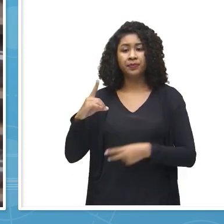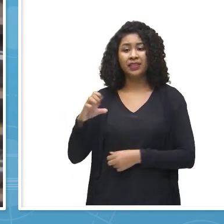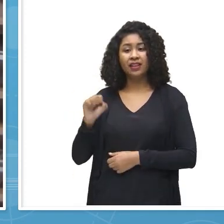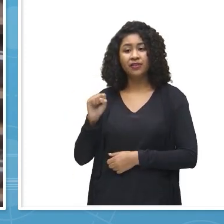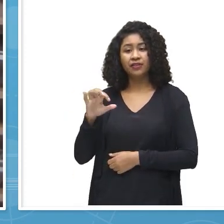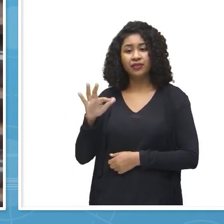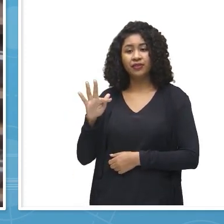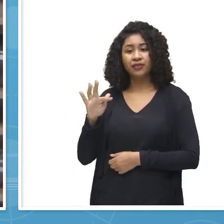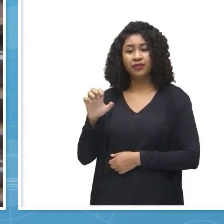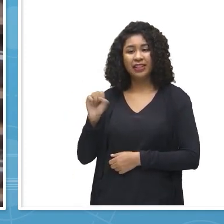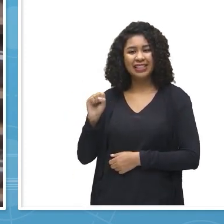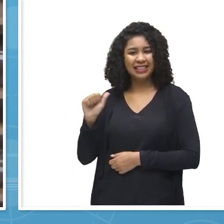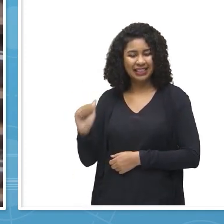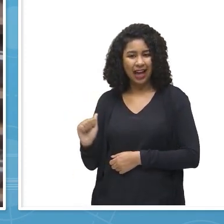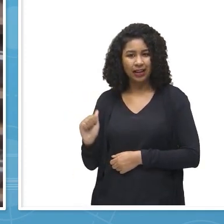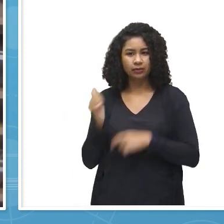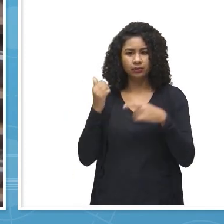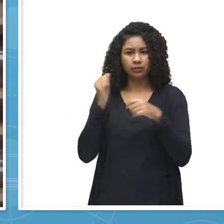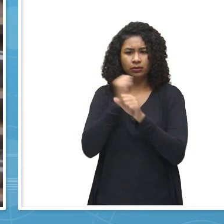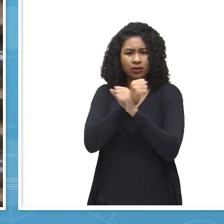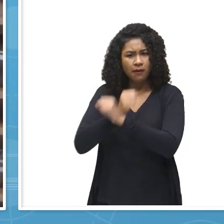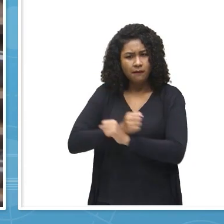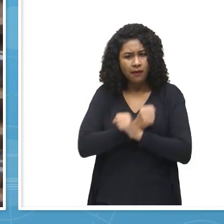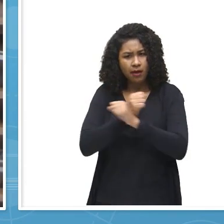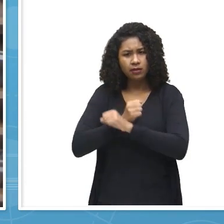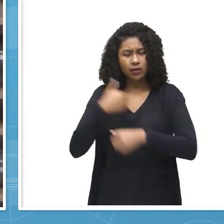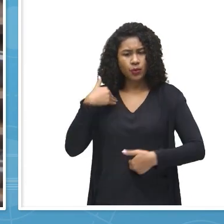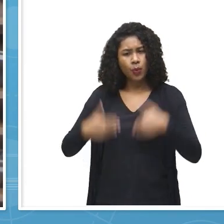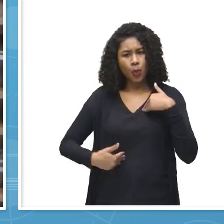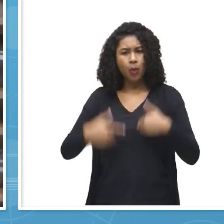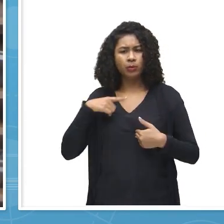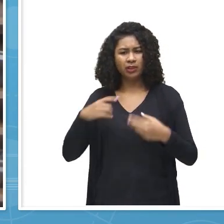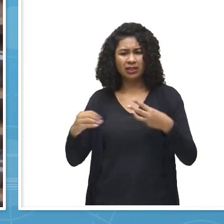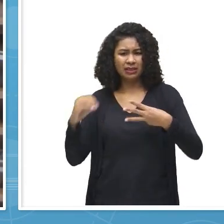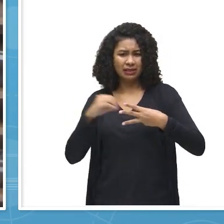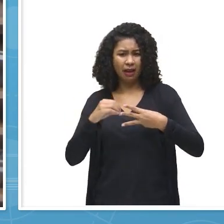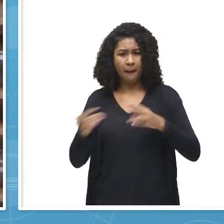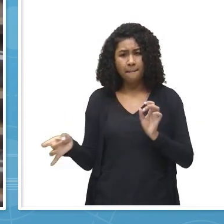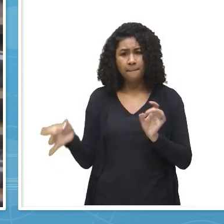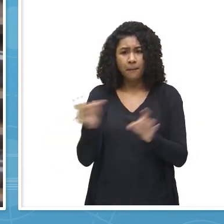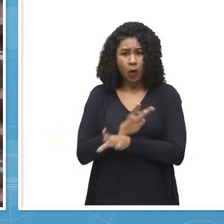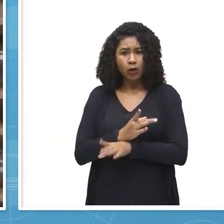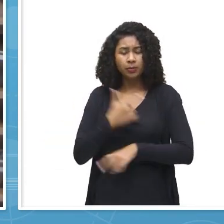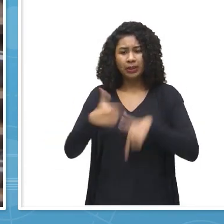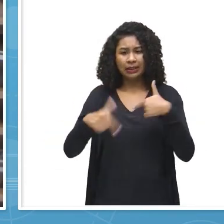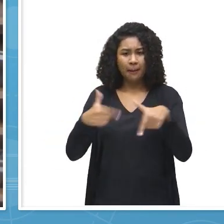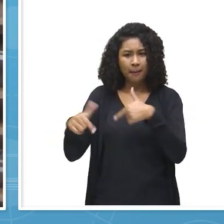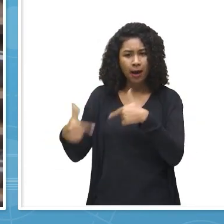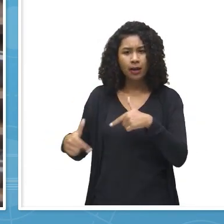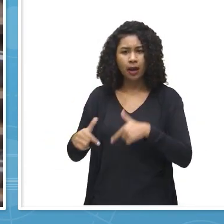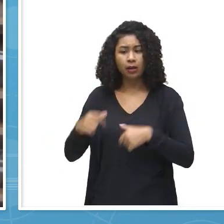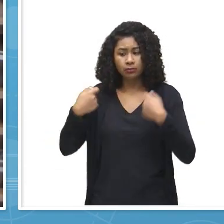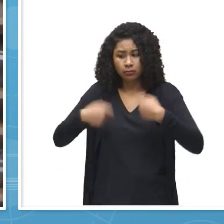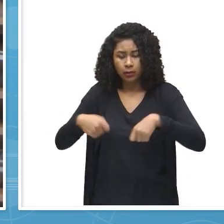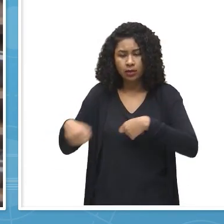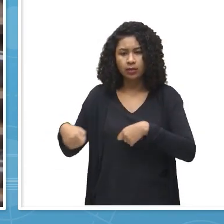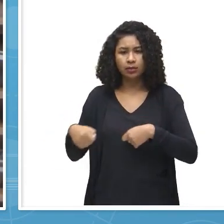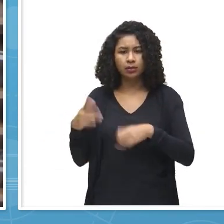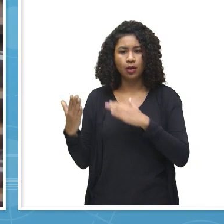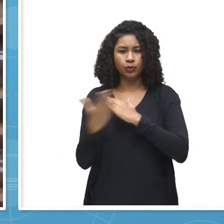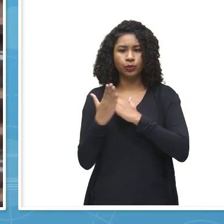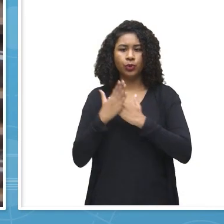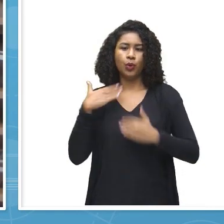viu que no tecido conjuntivo temos aí células de defesa que estão ali prontas para trabalhar caso haja ali a necessidade, tá